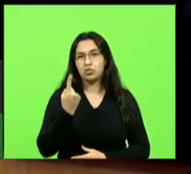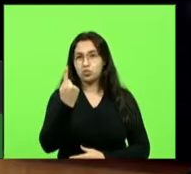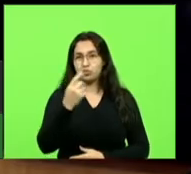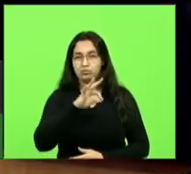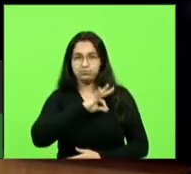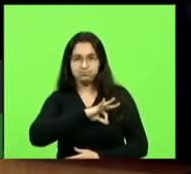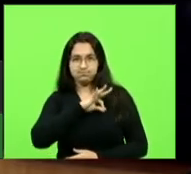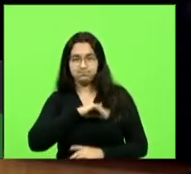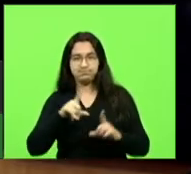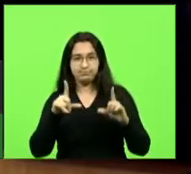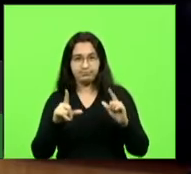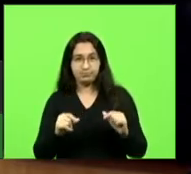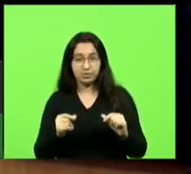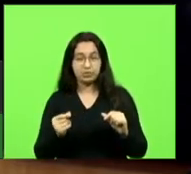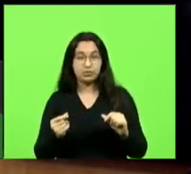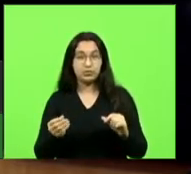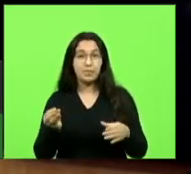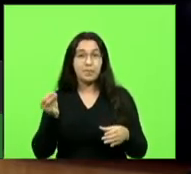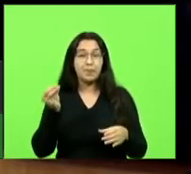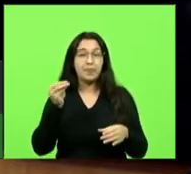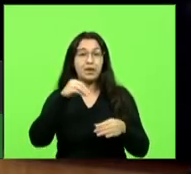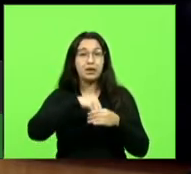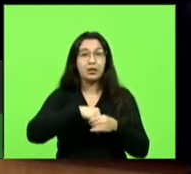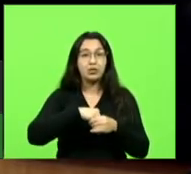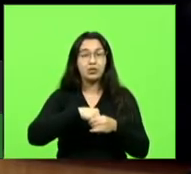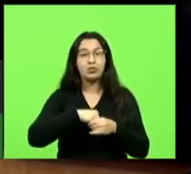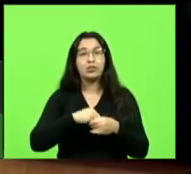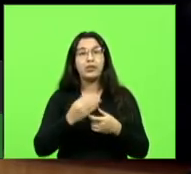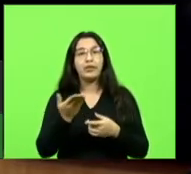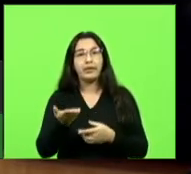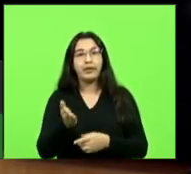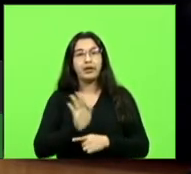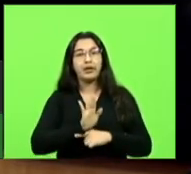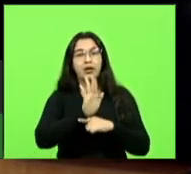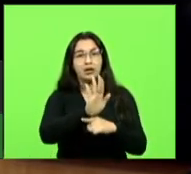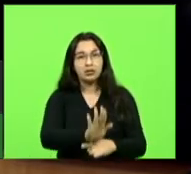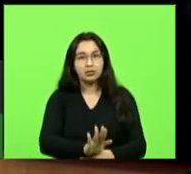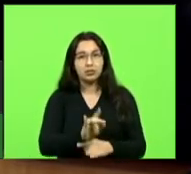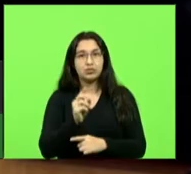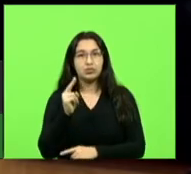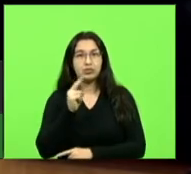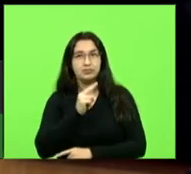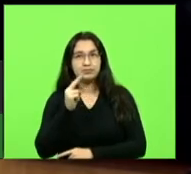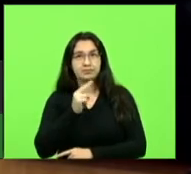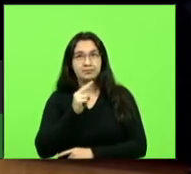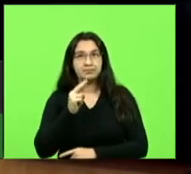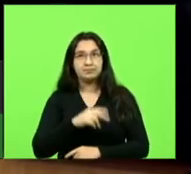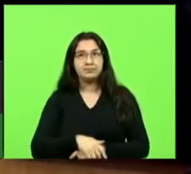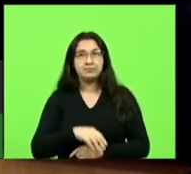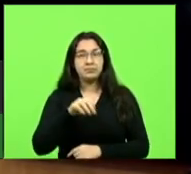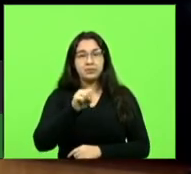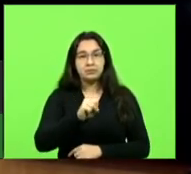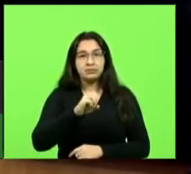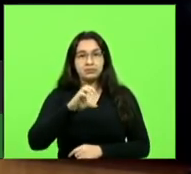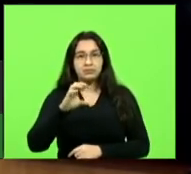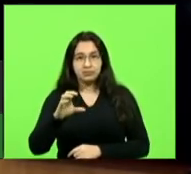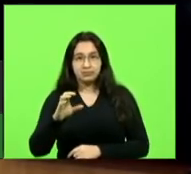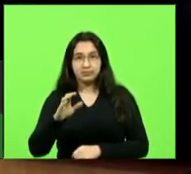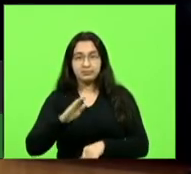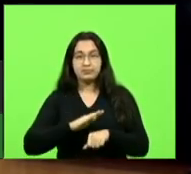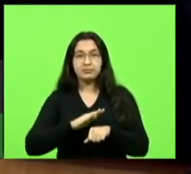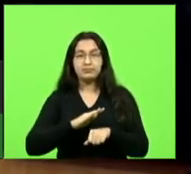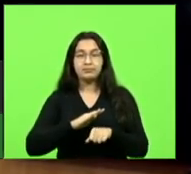também incluímos no auxílio, no SC Mais Renda. Por